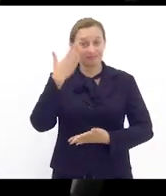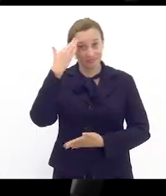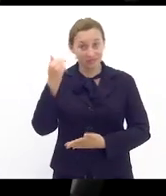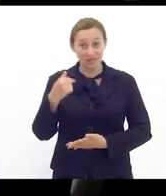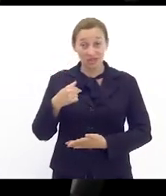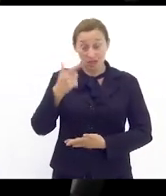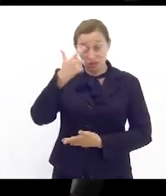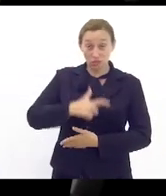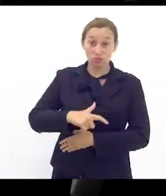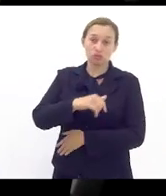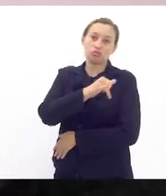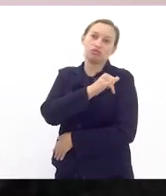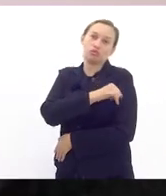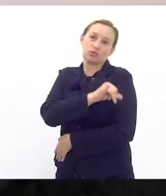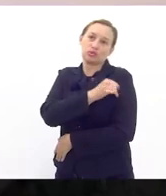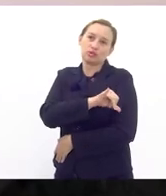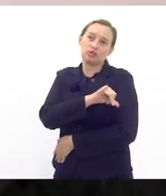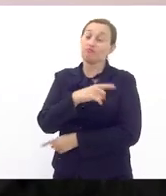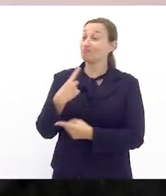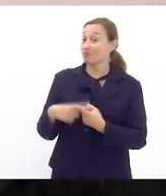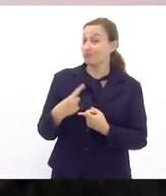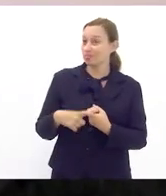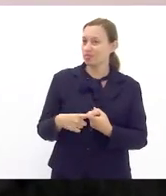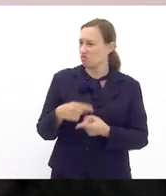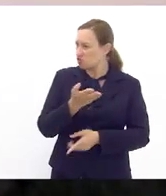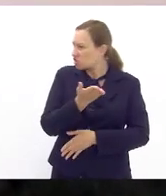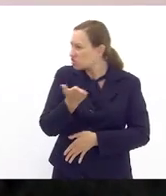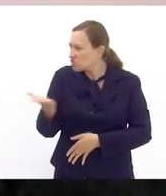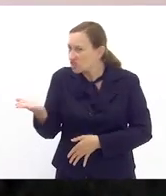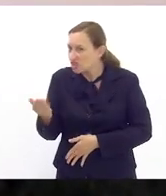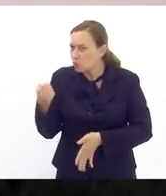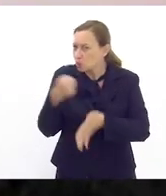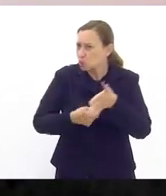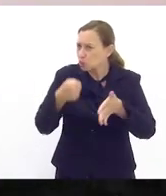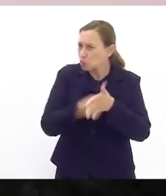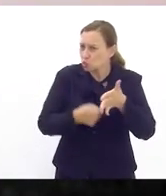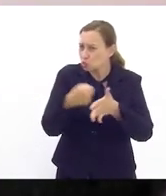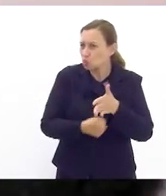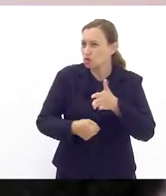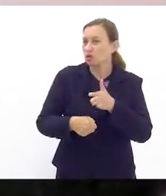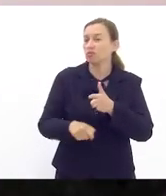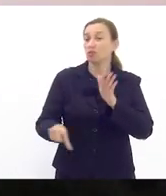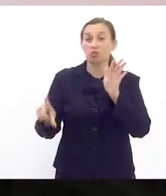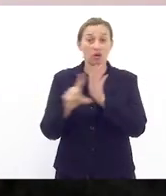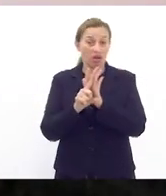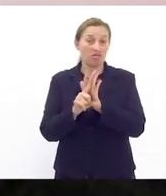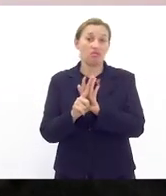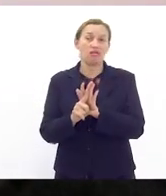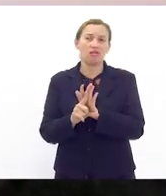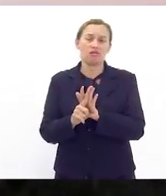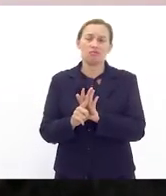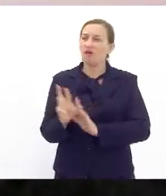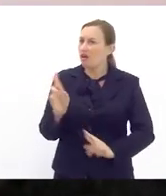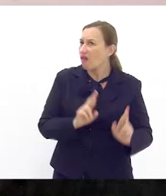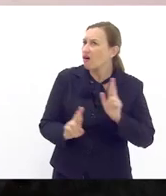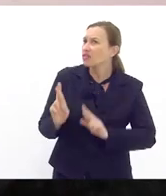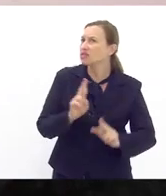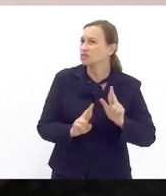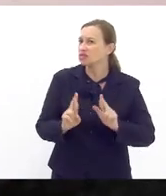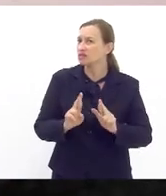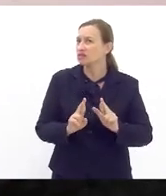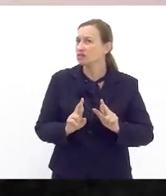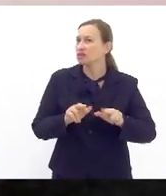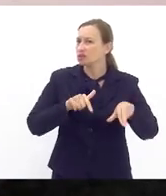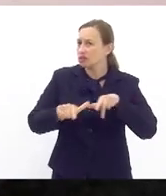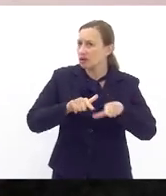eu sou carioca pelo seguinte porque vocês pelejam muito por leis para em relação a prestação